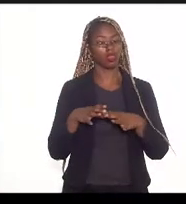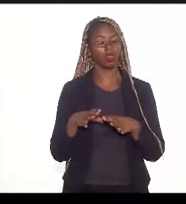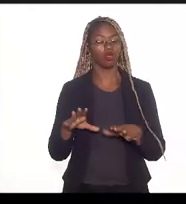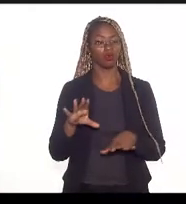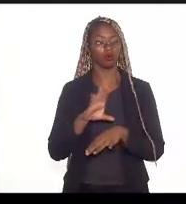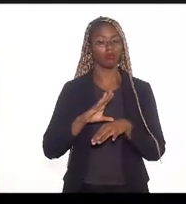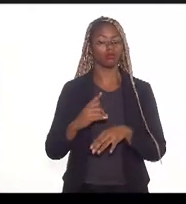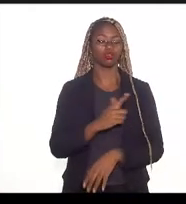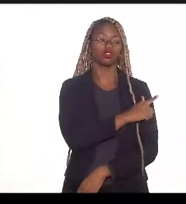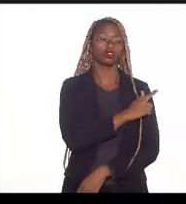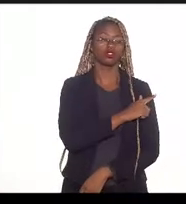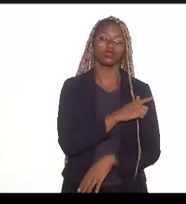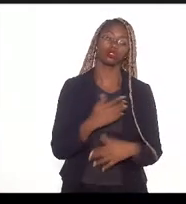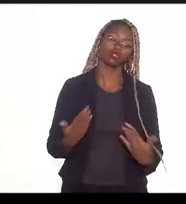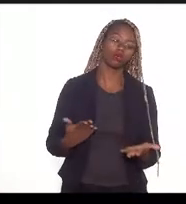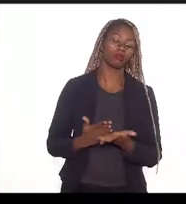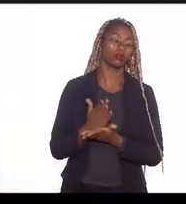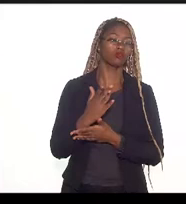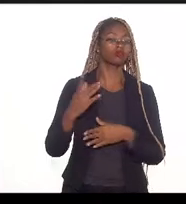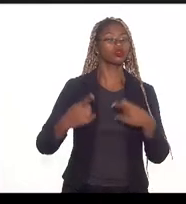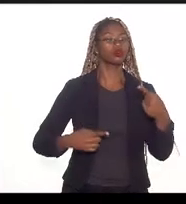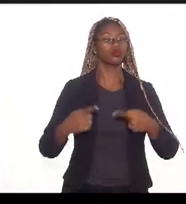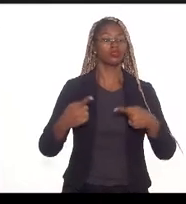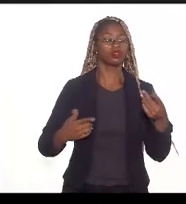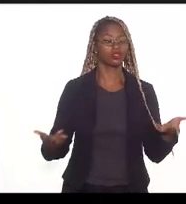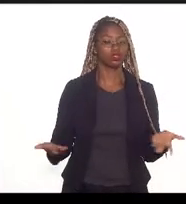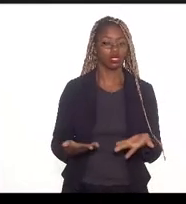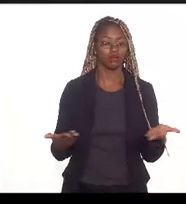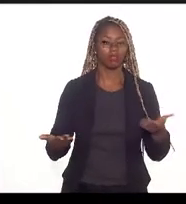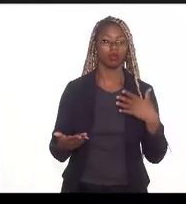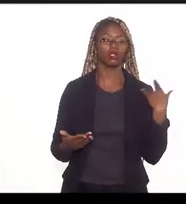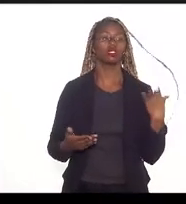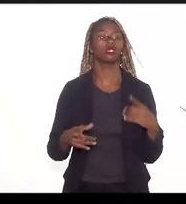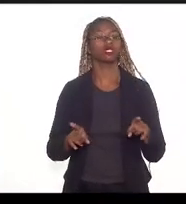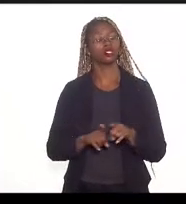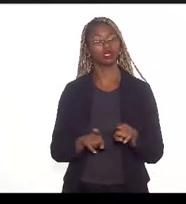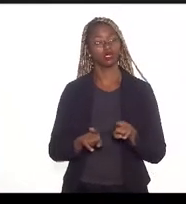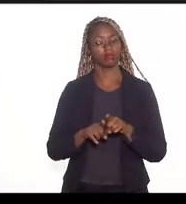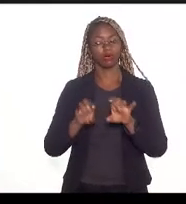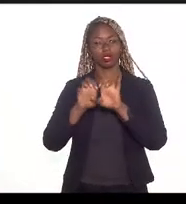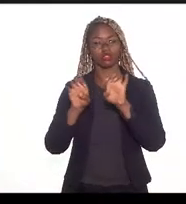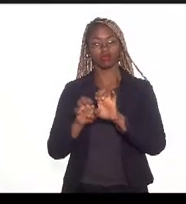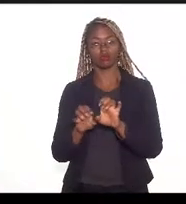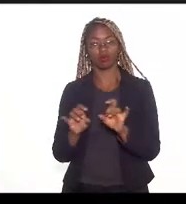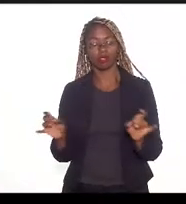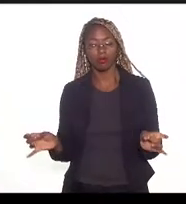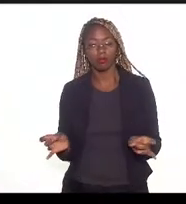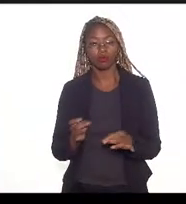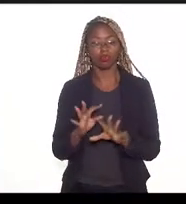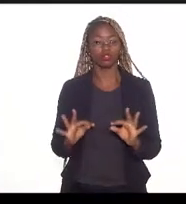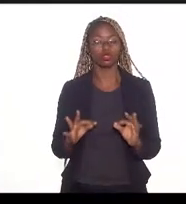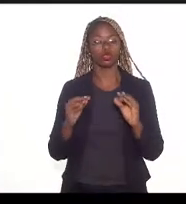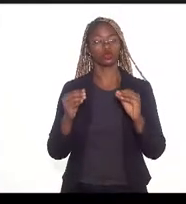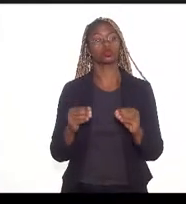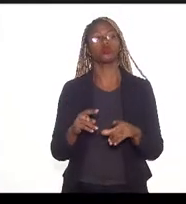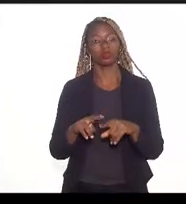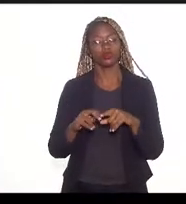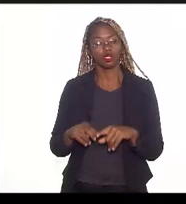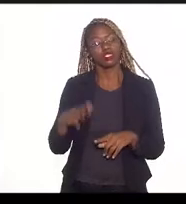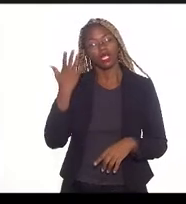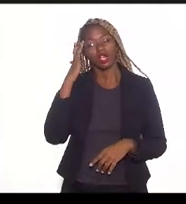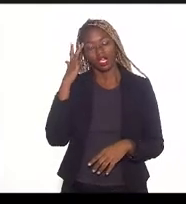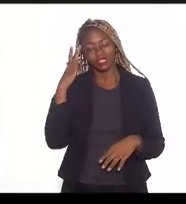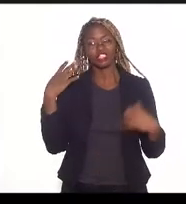Então, a gente está nesse momento aí de aprovação da política e estamos deixando a parte de infraestrutura toda pronta para poder atender, porque a gente acredita que a demanda vai